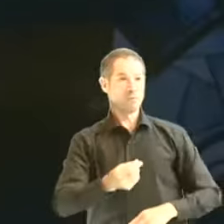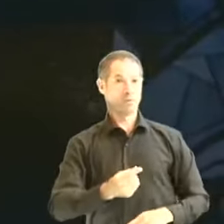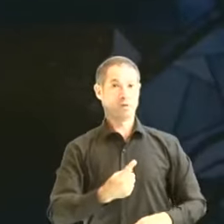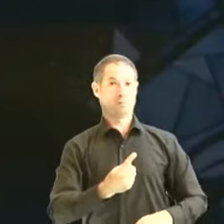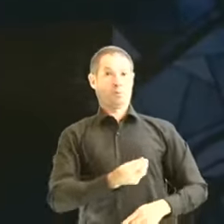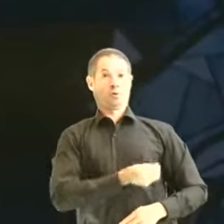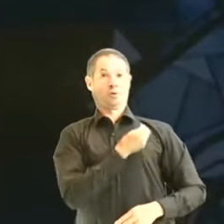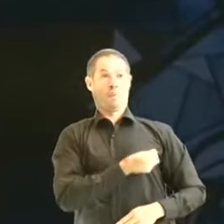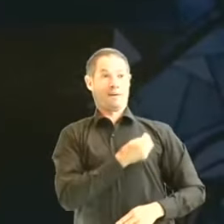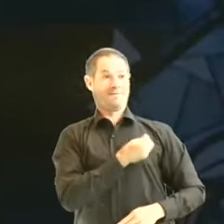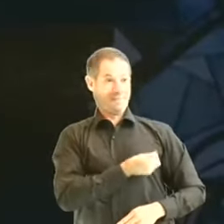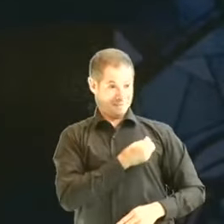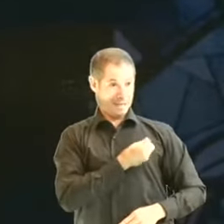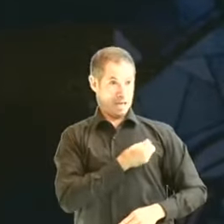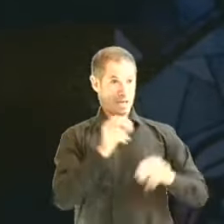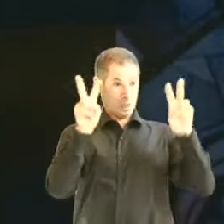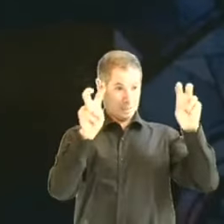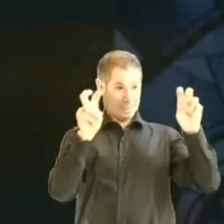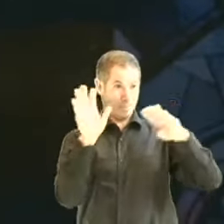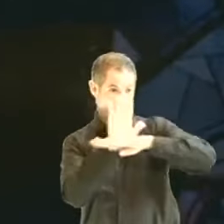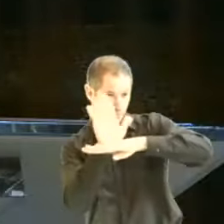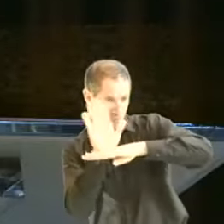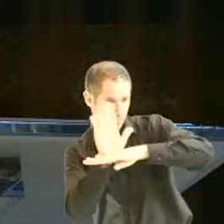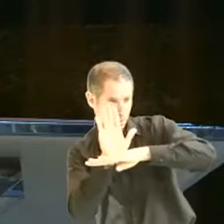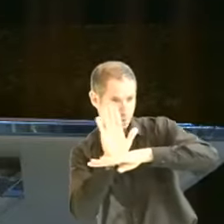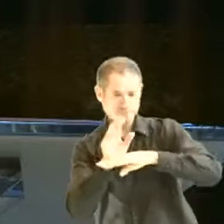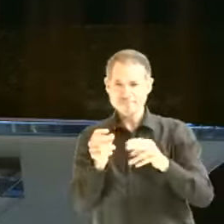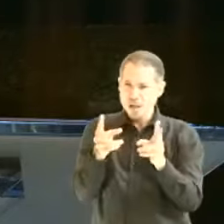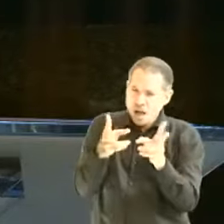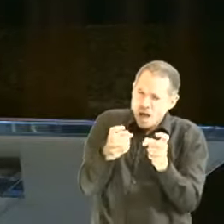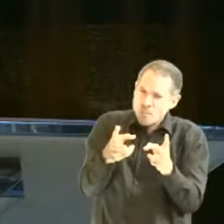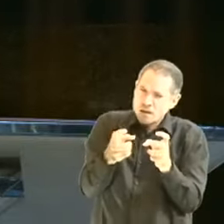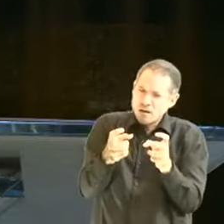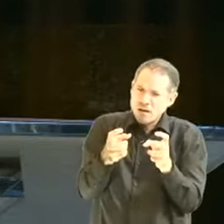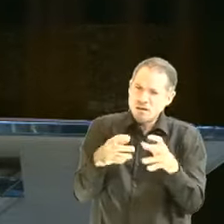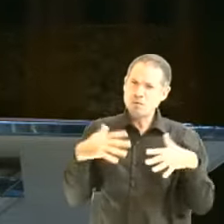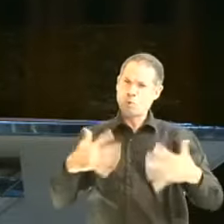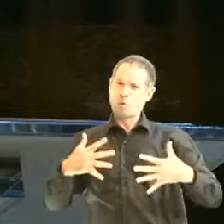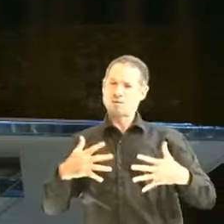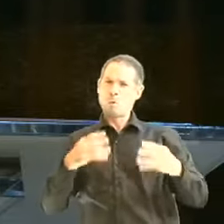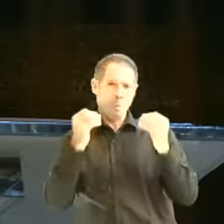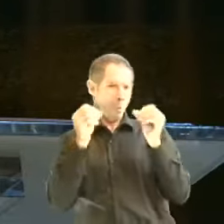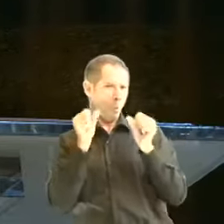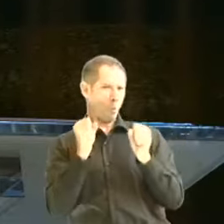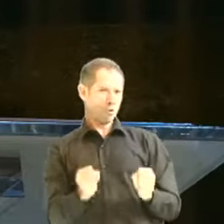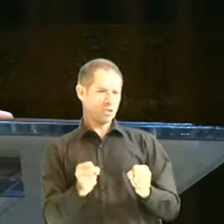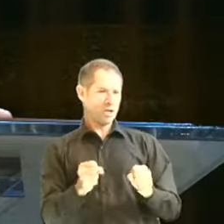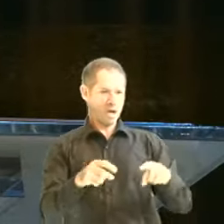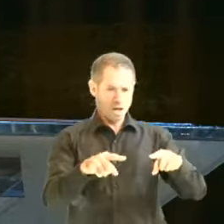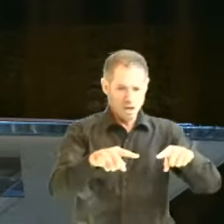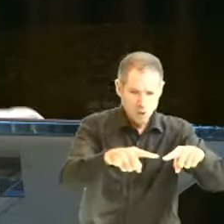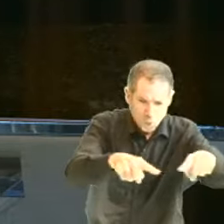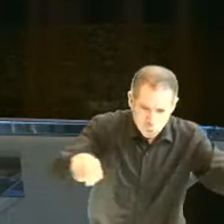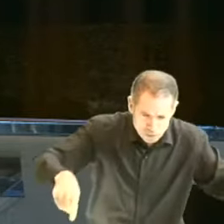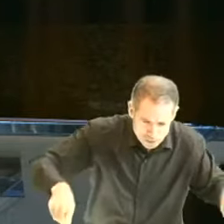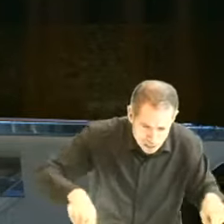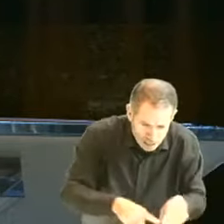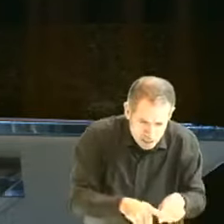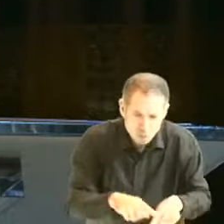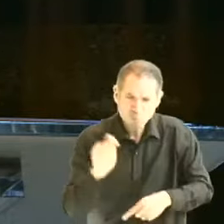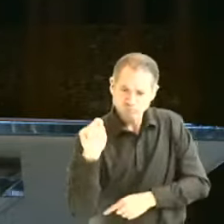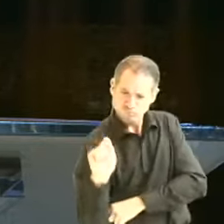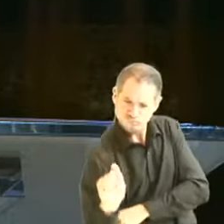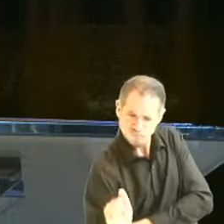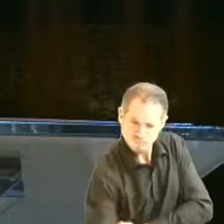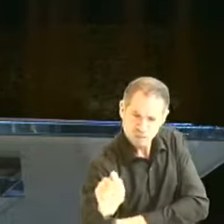lá, mas gosto de assistir, né? E aí então eu fico vendo lá e fico dizendo, puxa vida, podia fazer um tanquinho aí para pegar o peixe e deixar